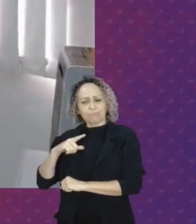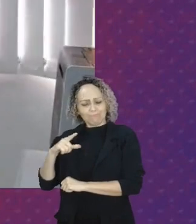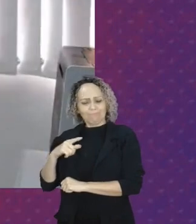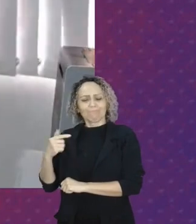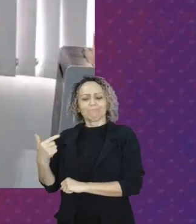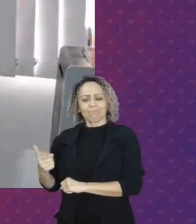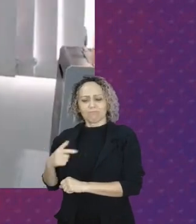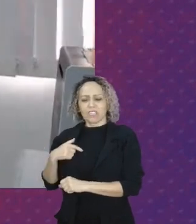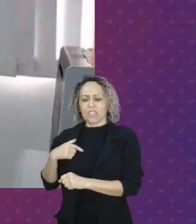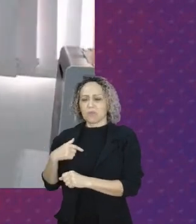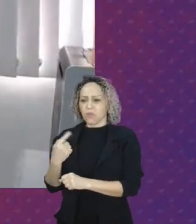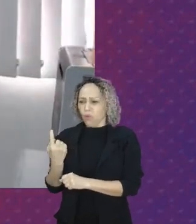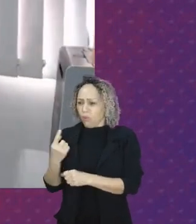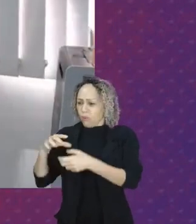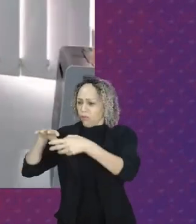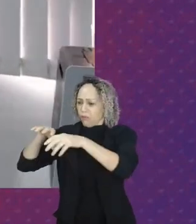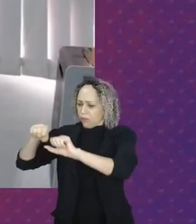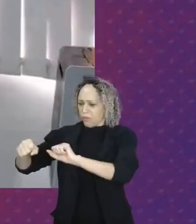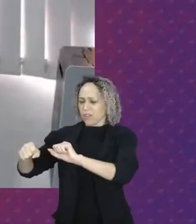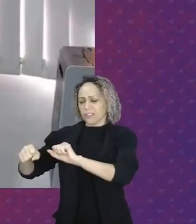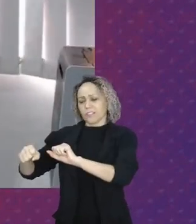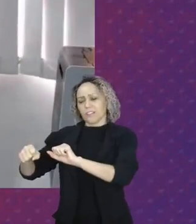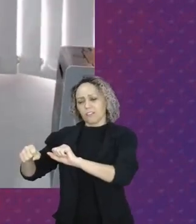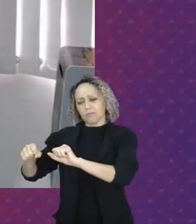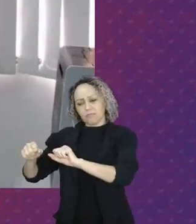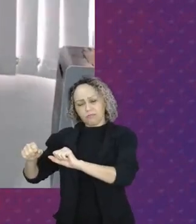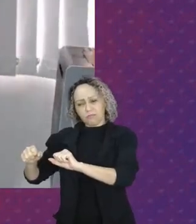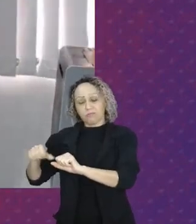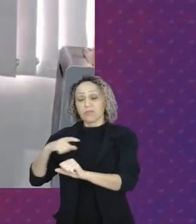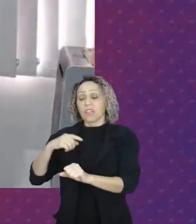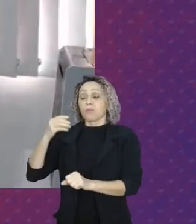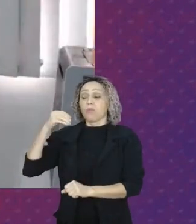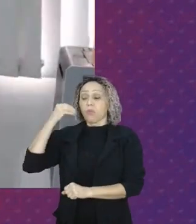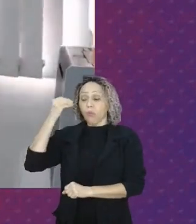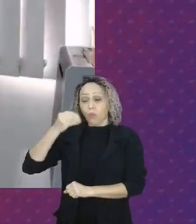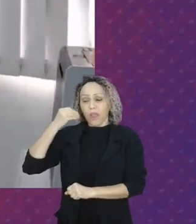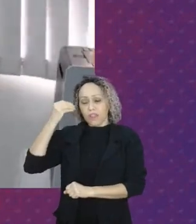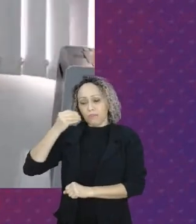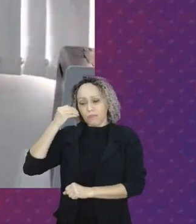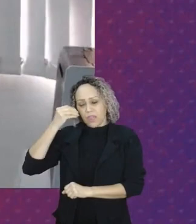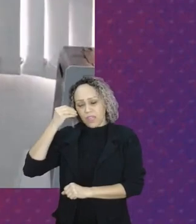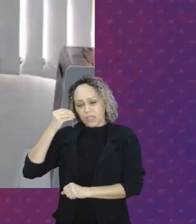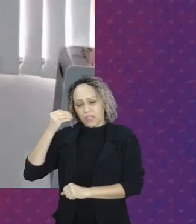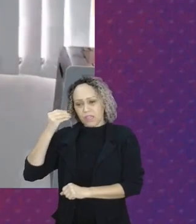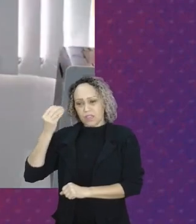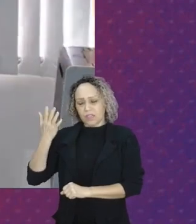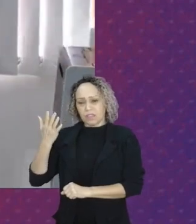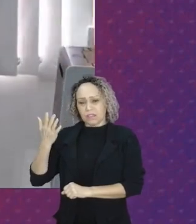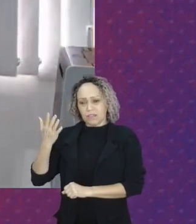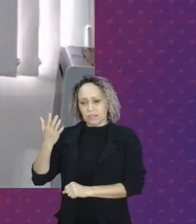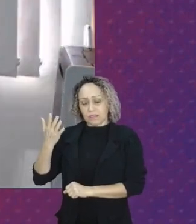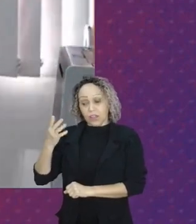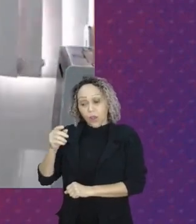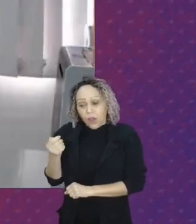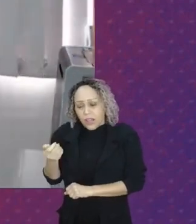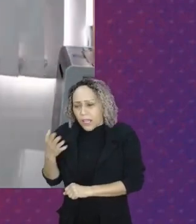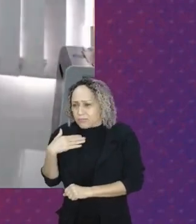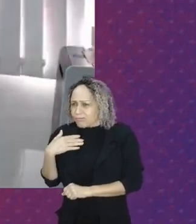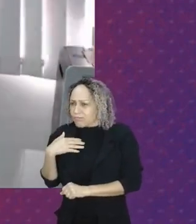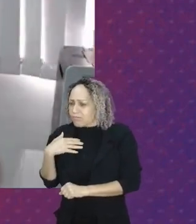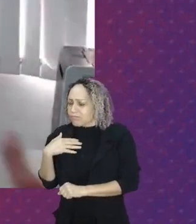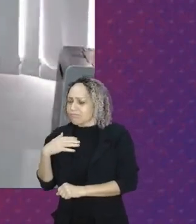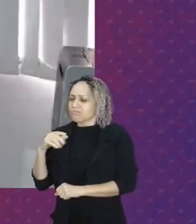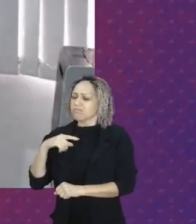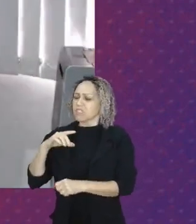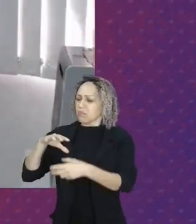Temos as experiências, né, de formativas da nossa